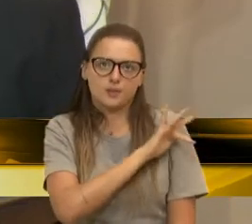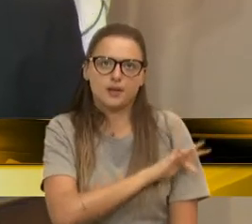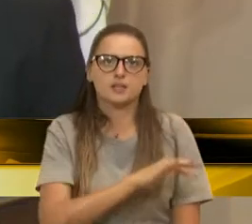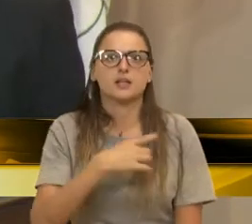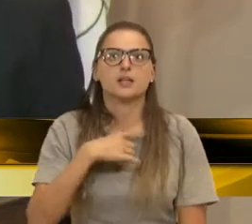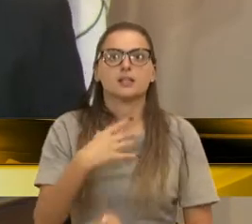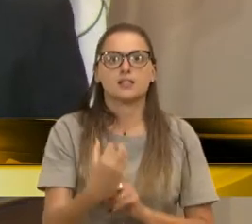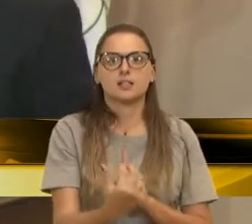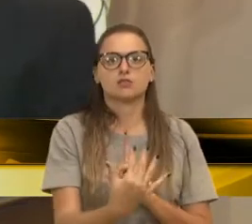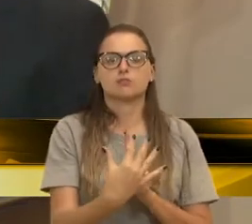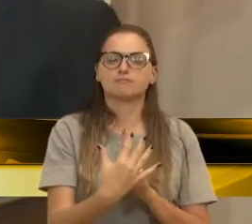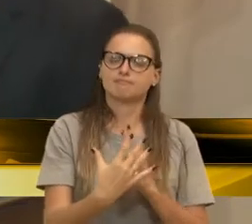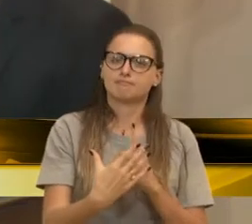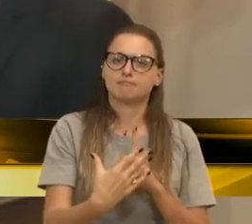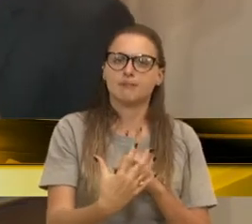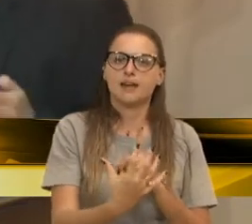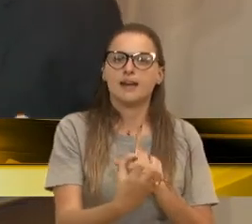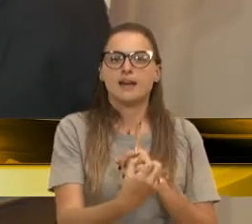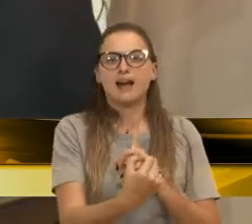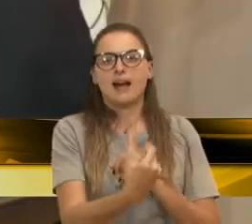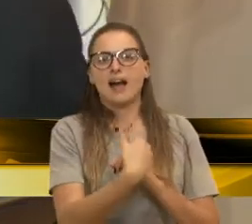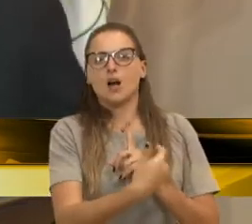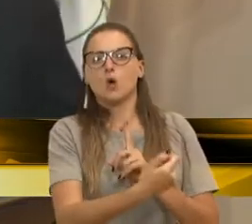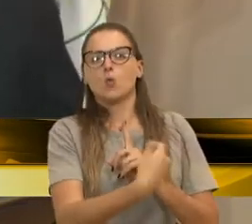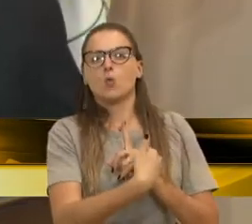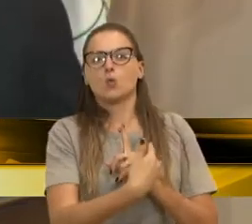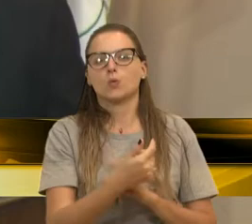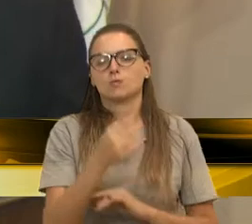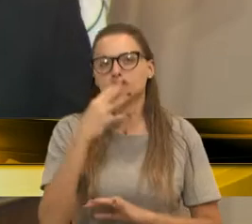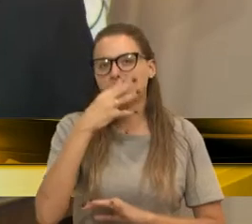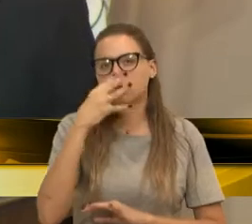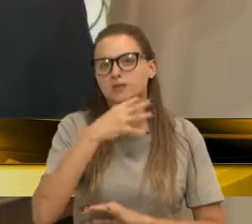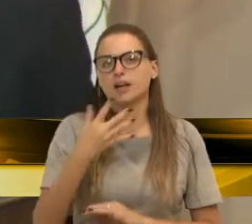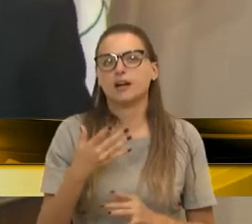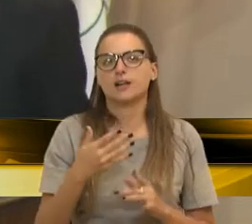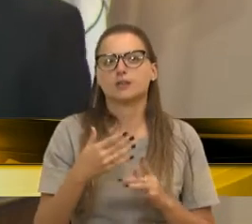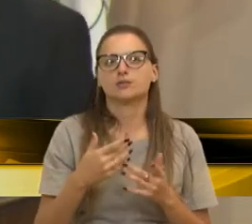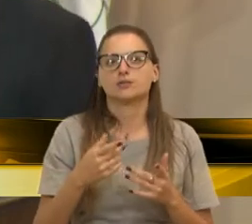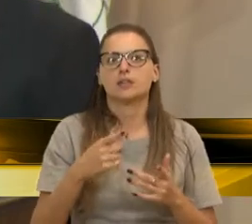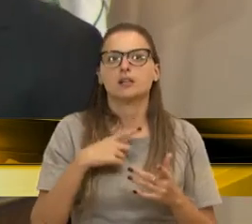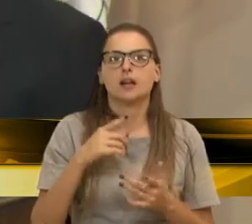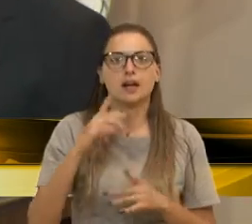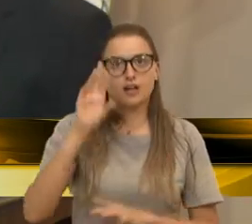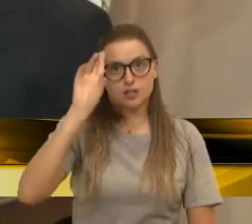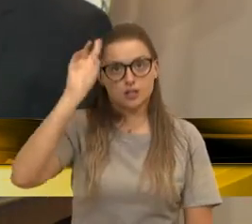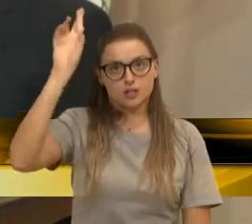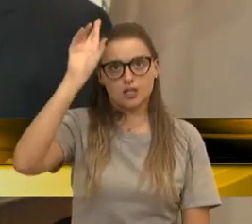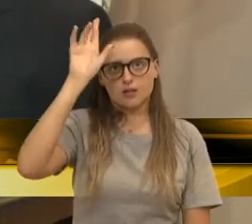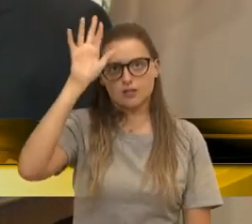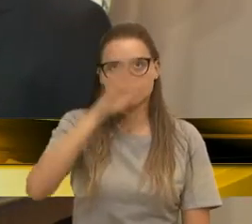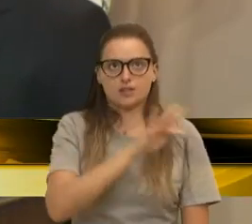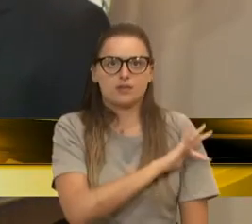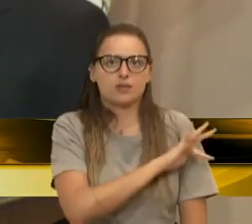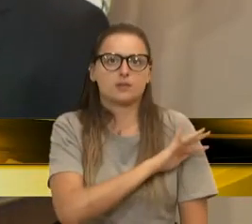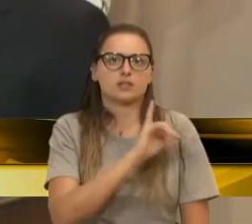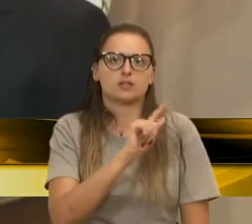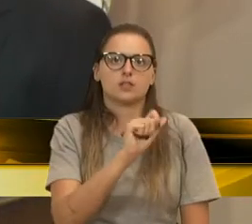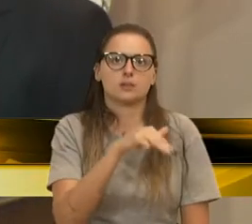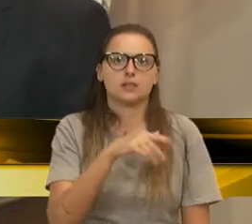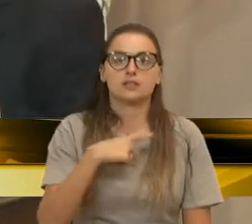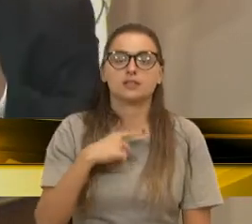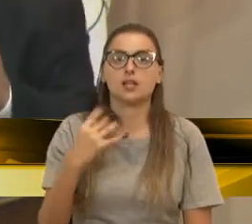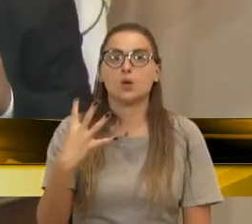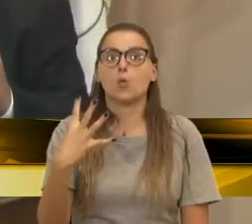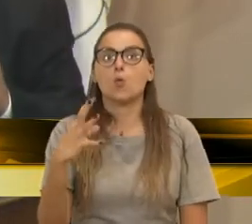assediado moralmente. Aliás, tem informações que essa atual diretora da farmácia do IPAM tem mais de 40 boletins de ocorrência